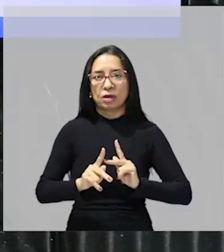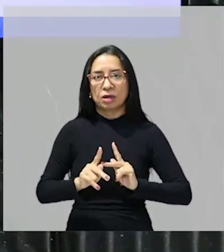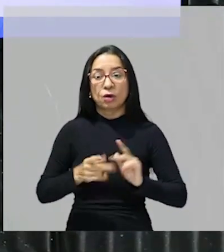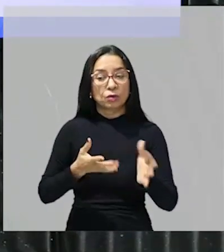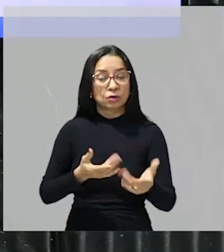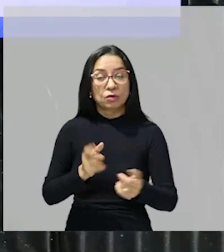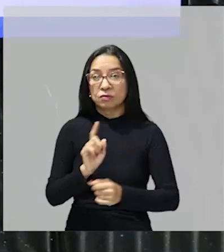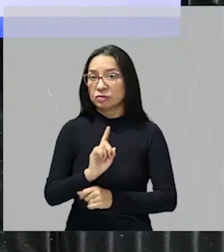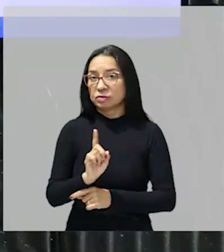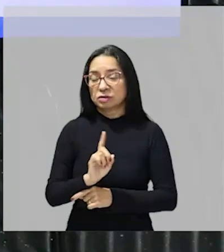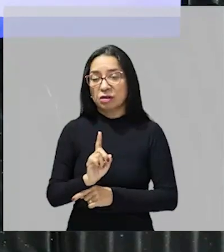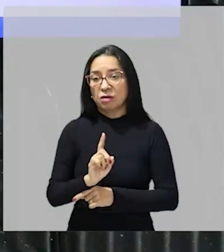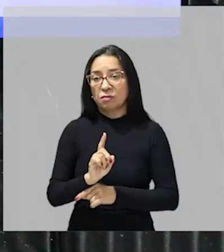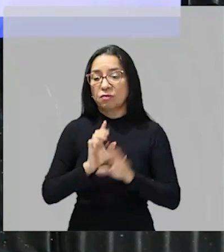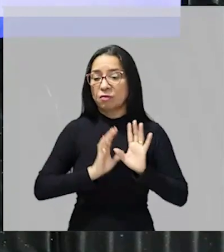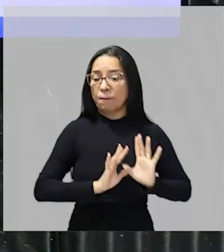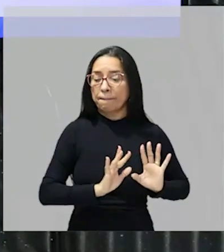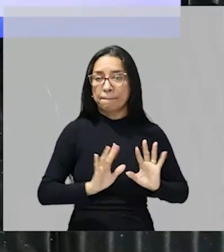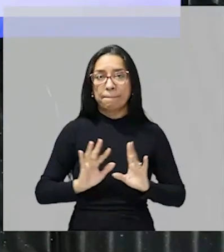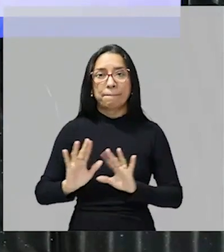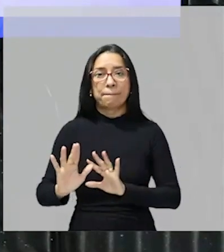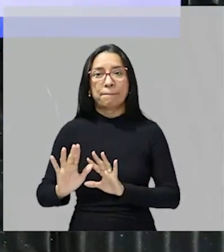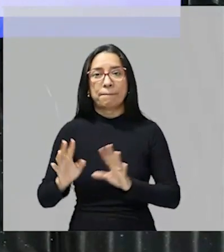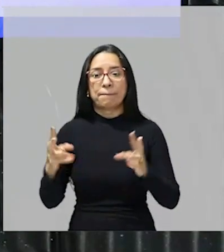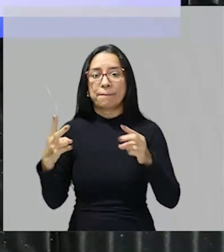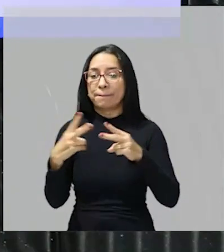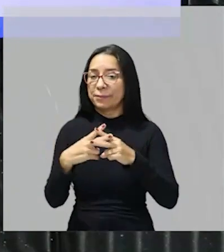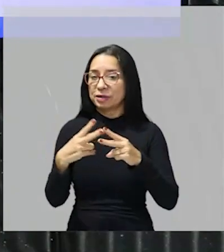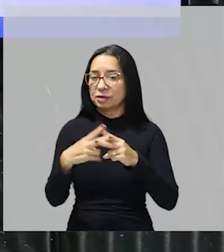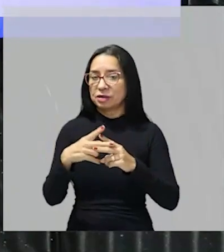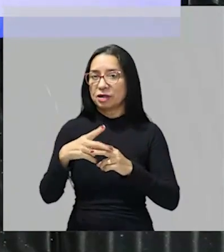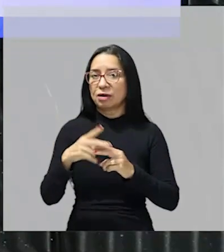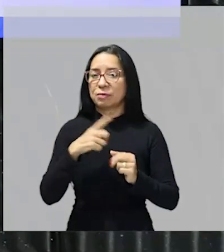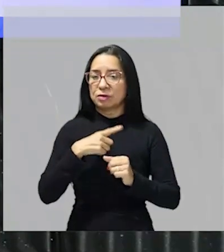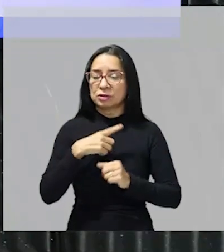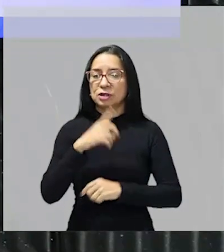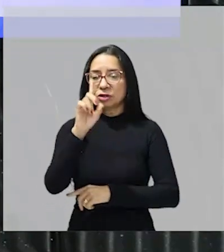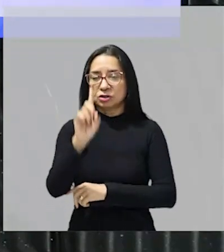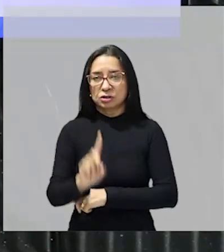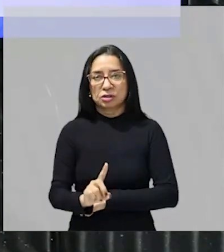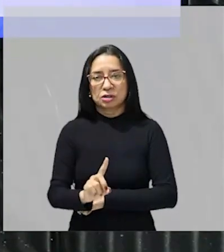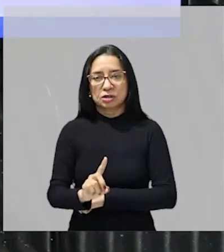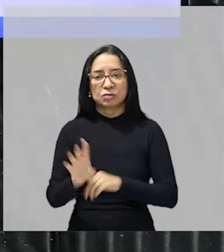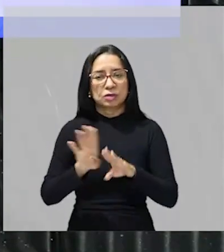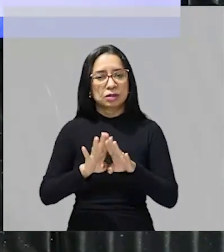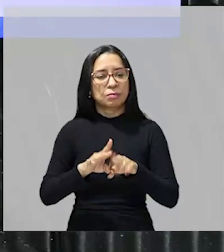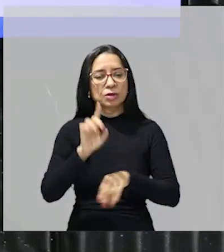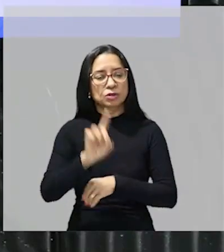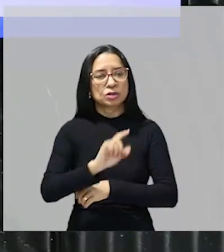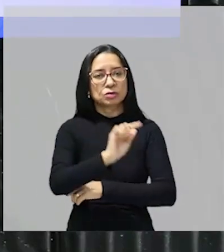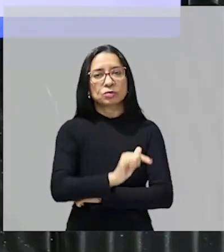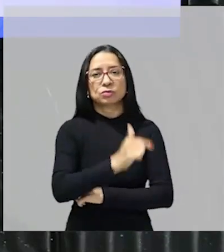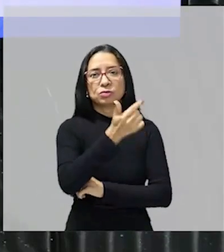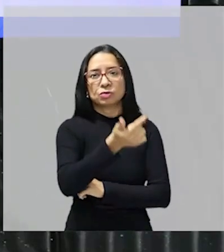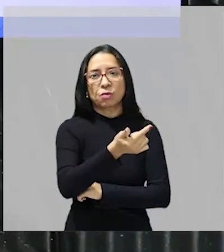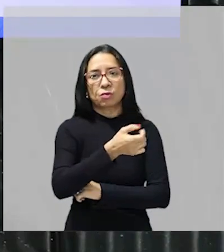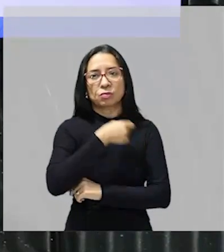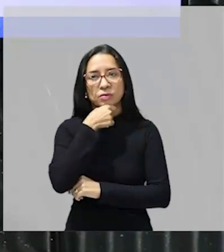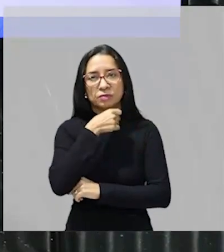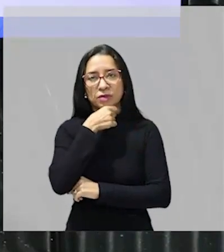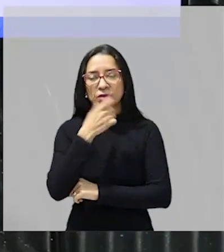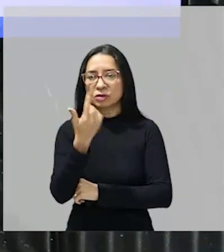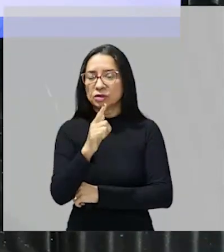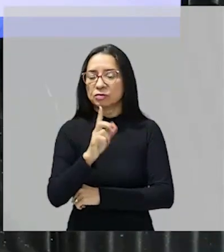frente. Jovens que foram brigar pelos seus direitos e pelos direitos dos outros mais velhos que talvez não tinham a